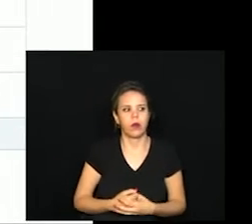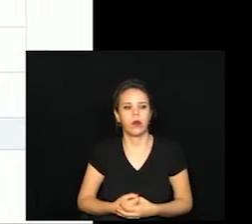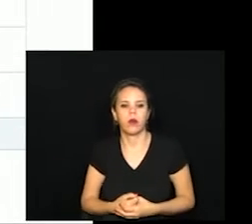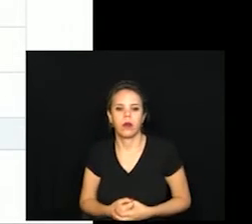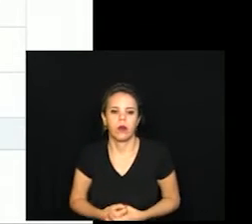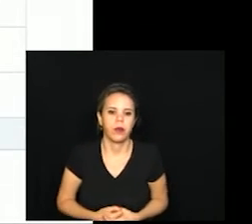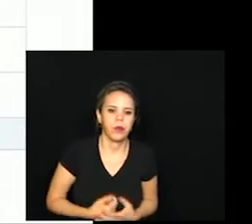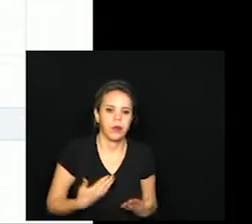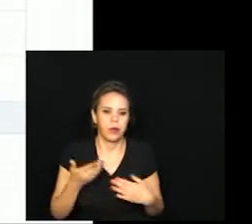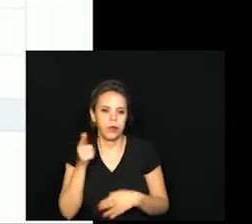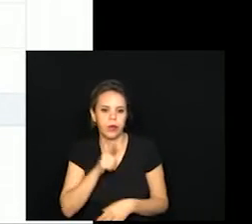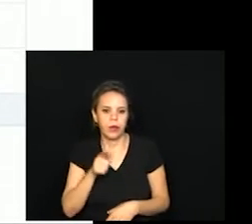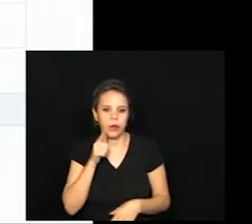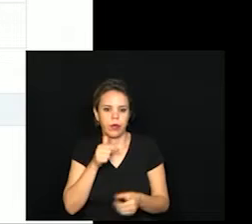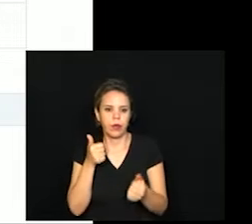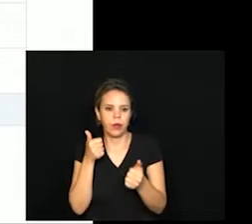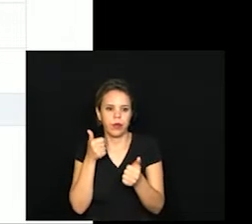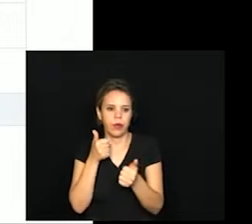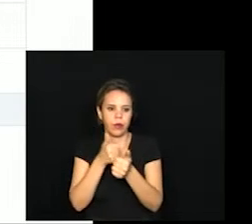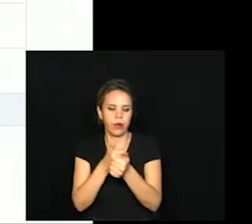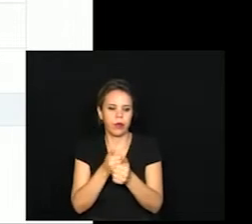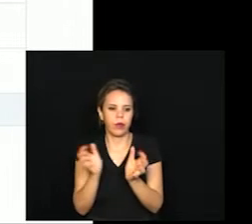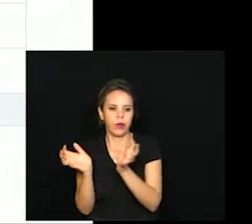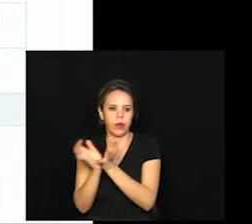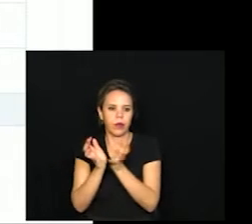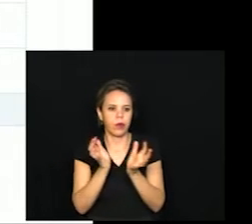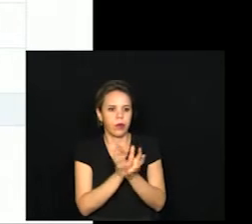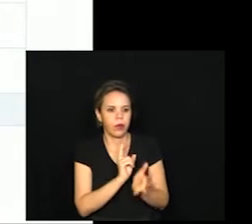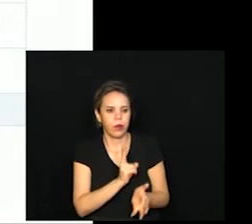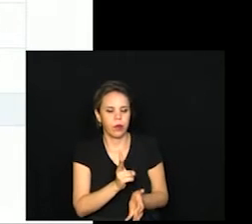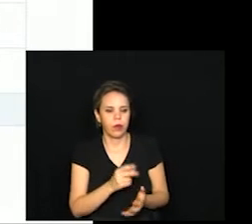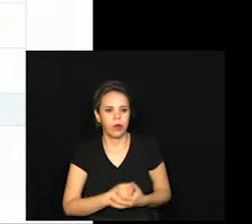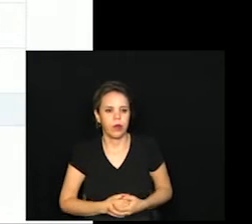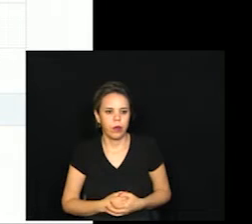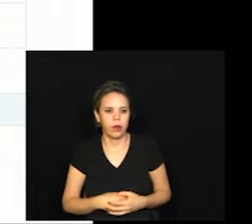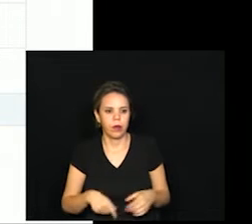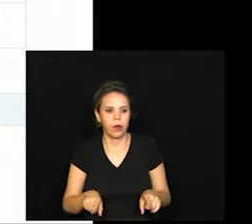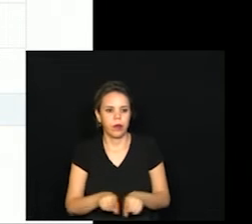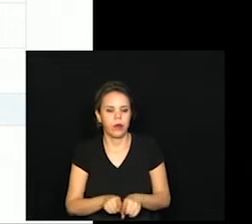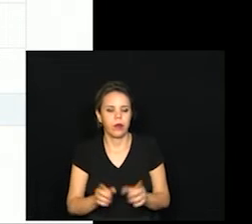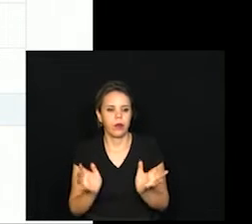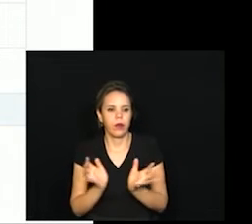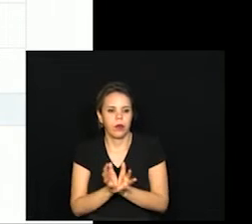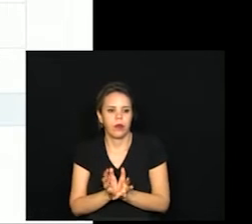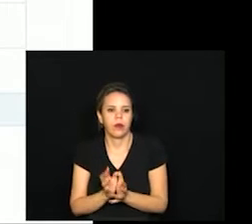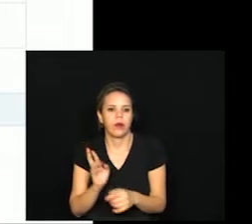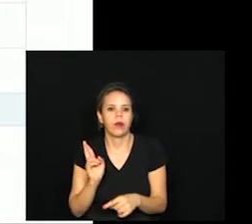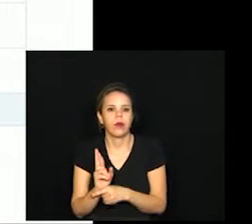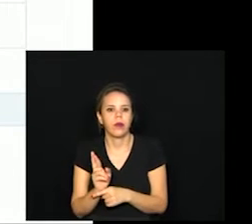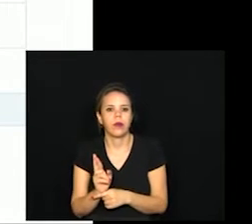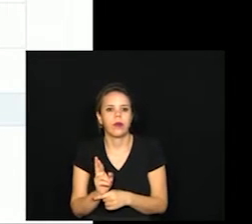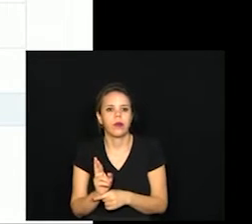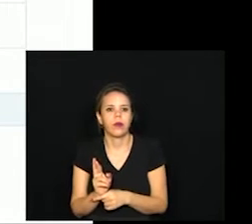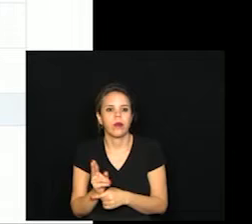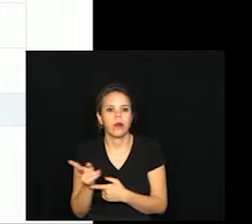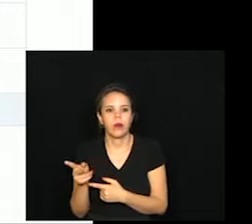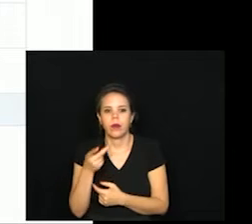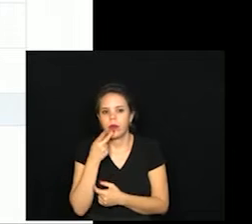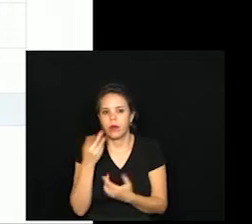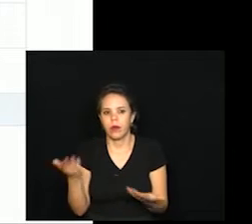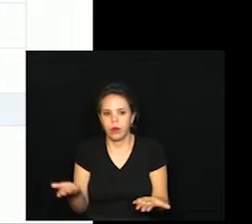aí a gente consegue acompanhar as comissões permanentes e também as comissões de representação. Essa que você